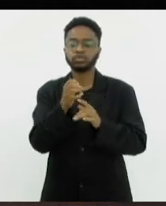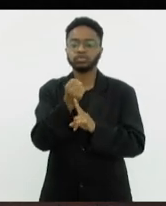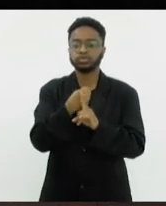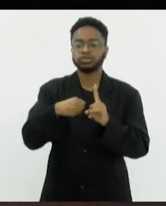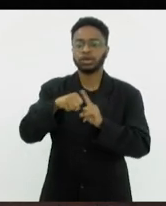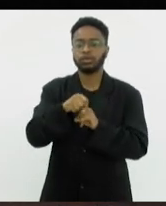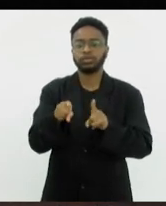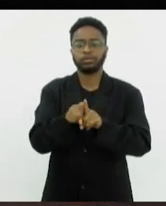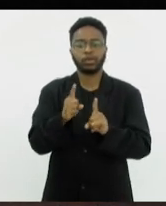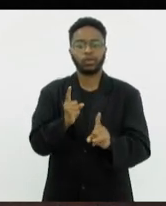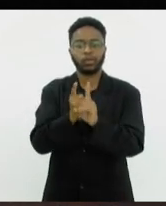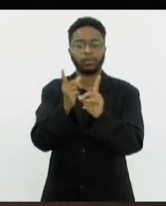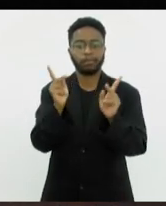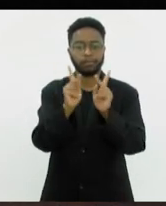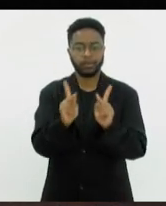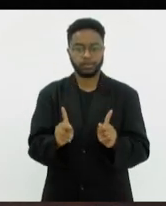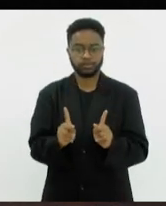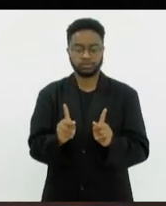paz.